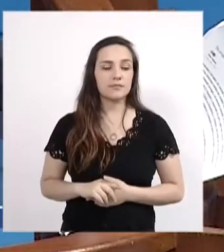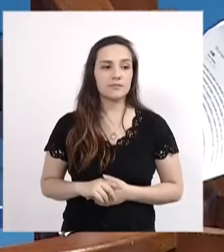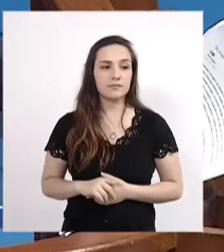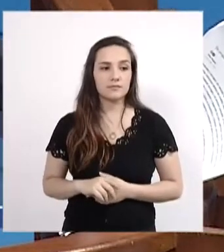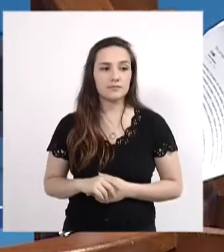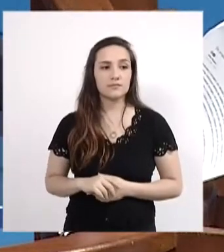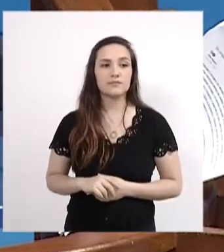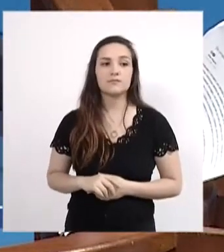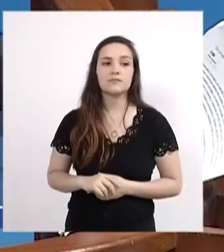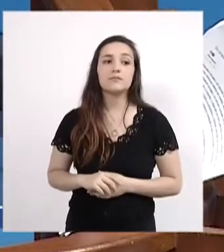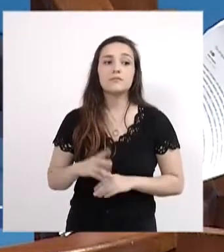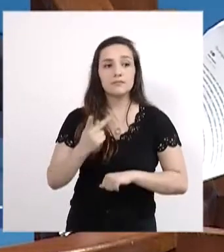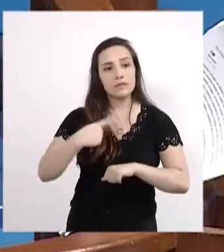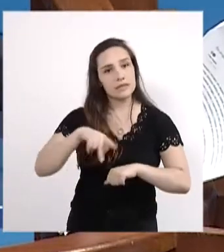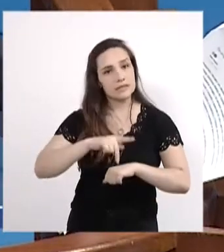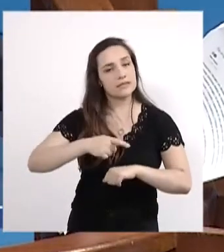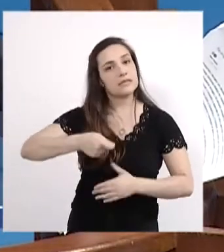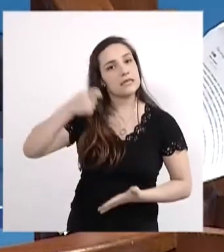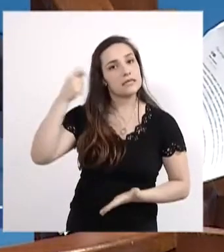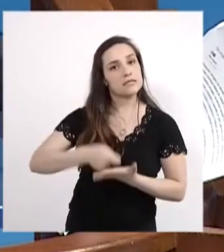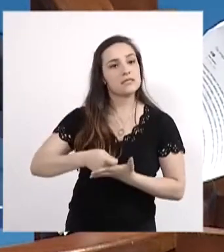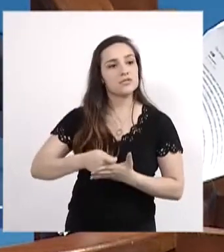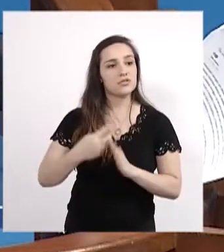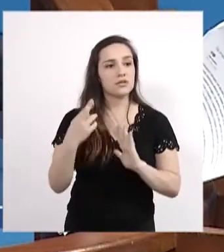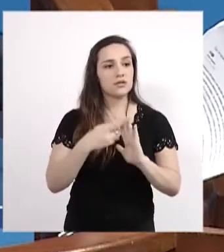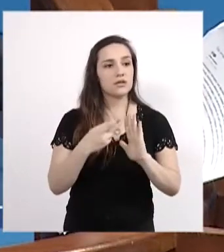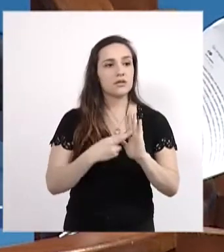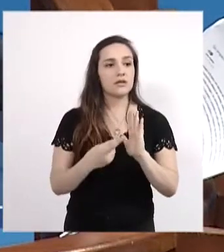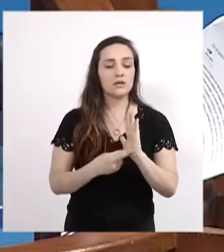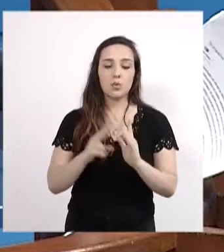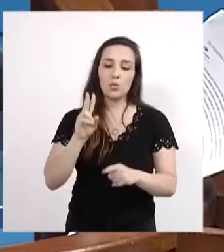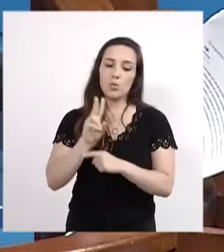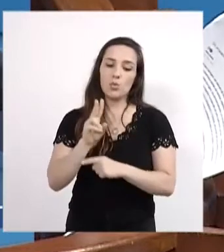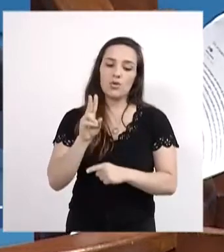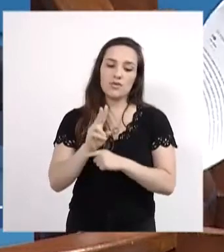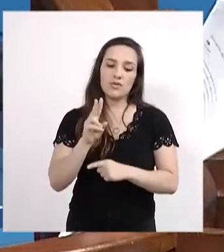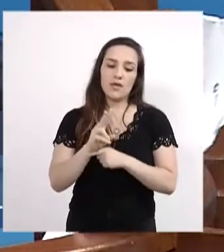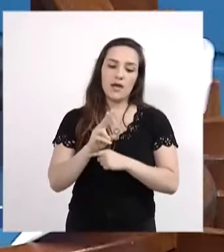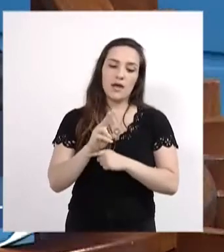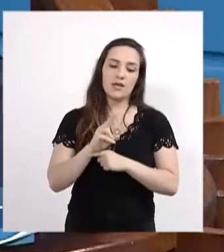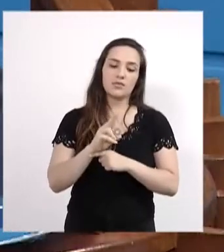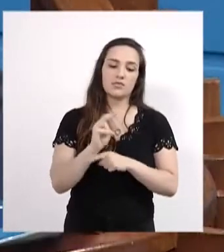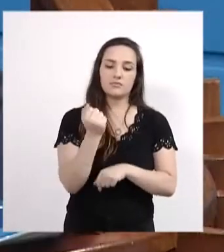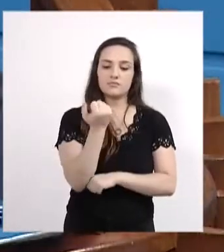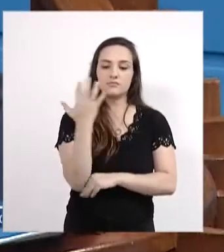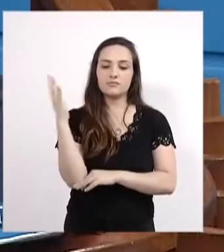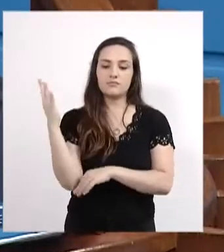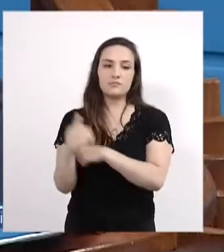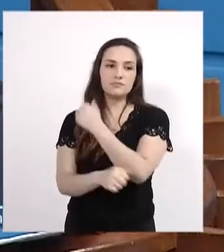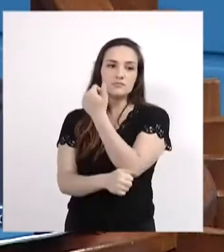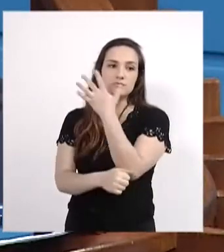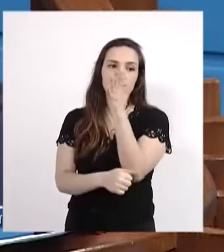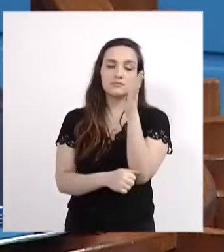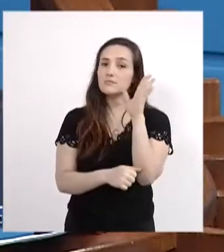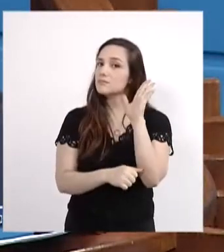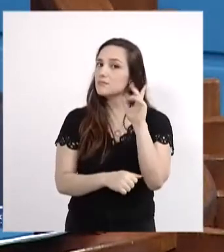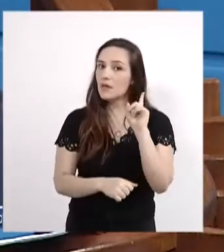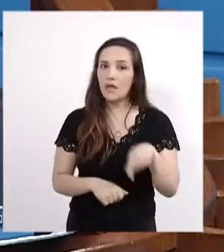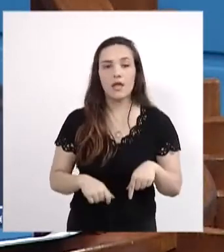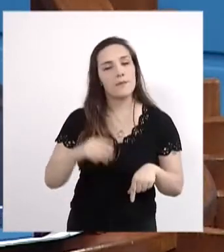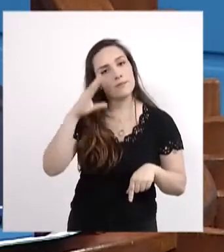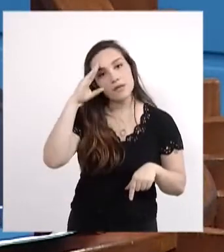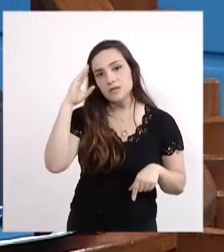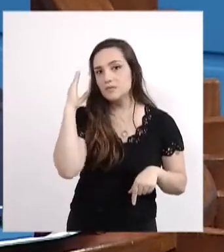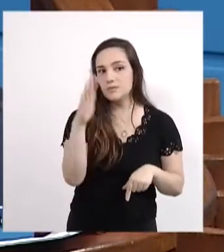a exigência de preservação do meio ambiente, principalmente dessas áreas